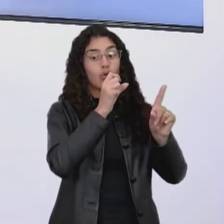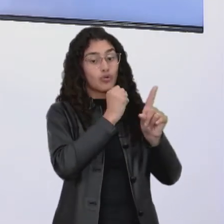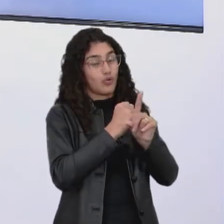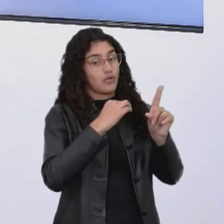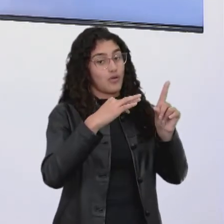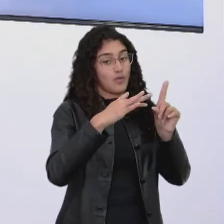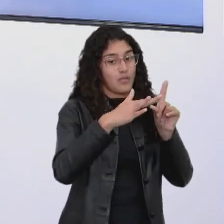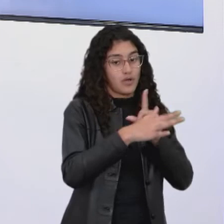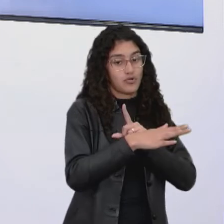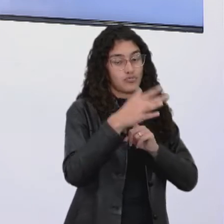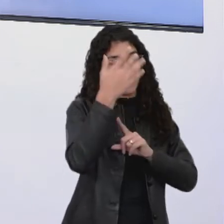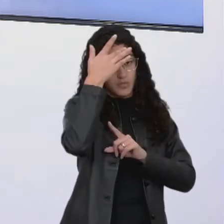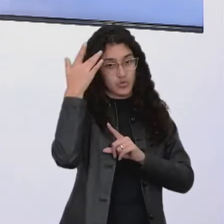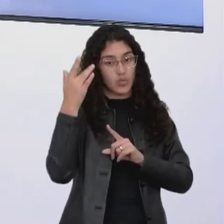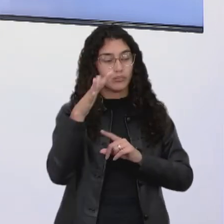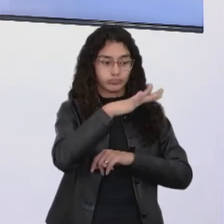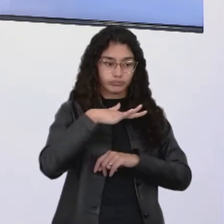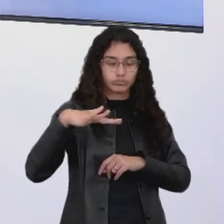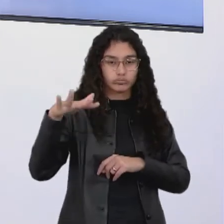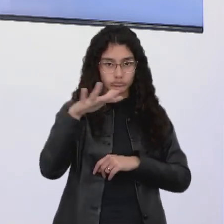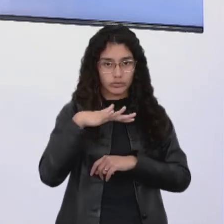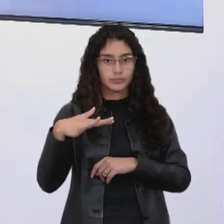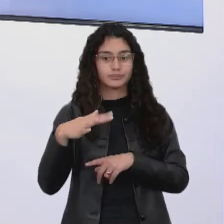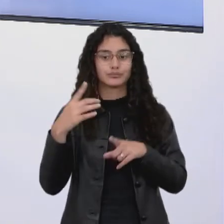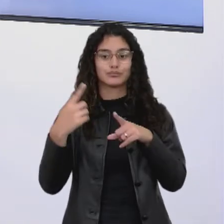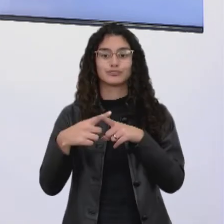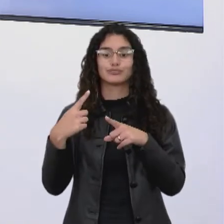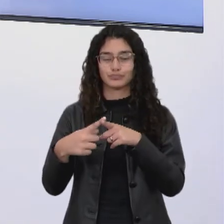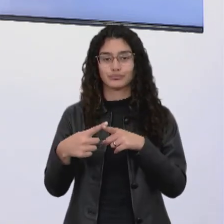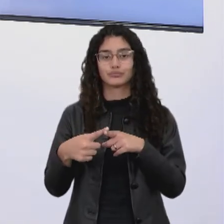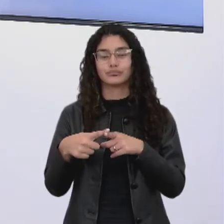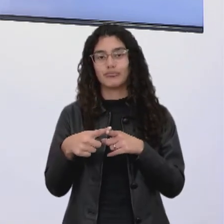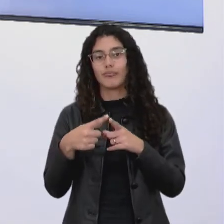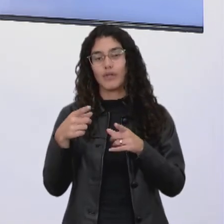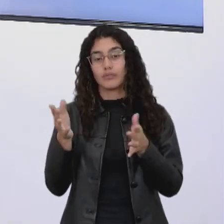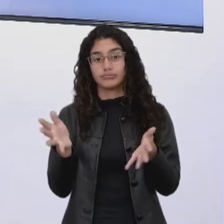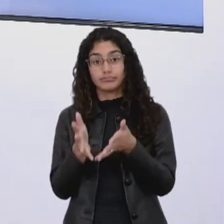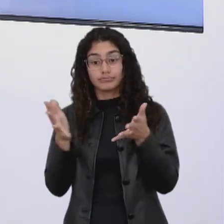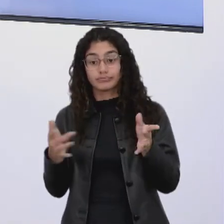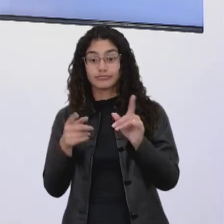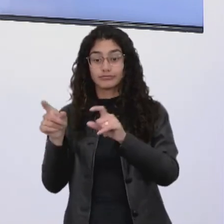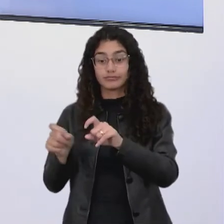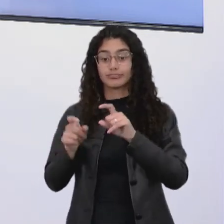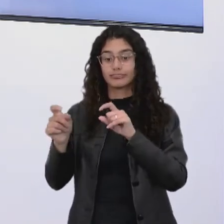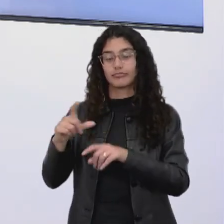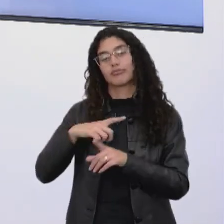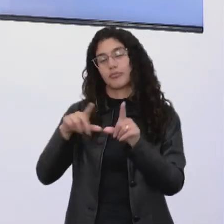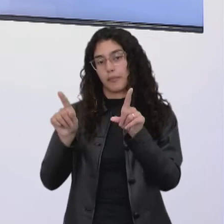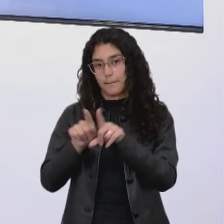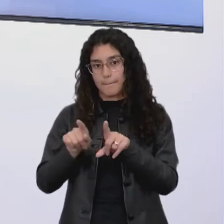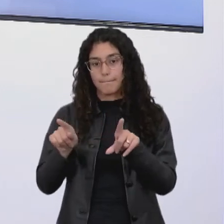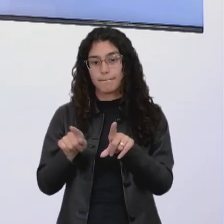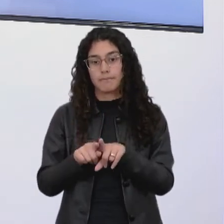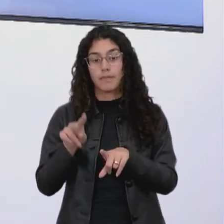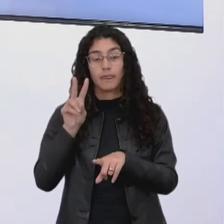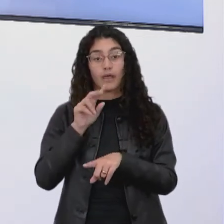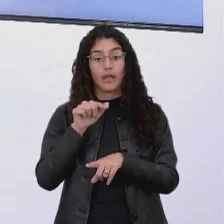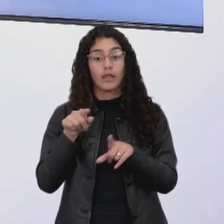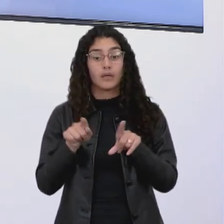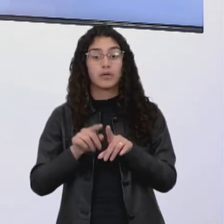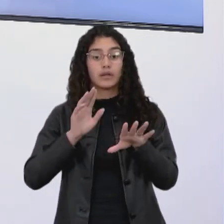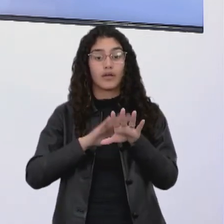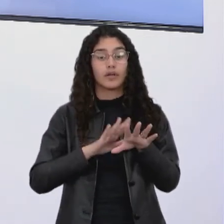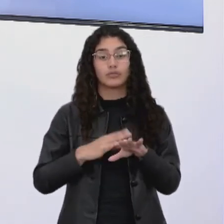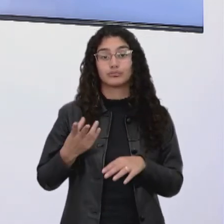as pessoas dessa região, porque justamente você está, vamos dizer, incentivando a produção delas, né? Você está